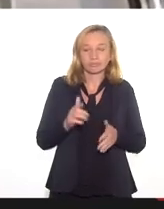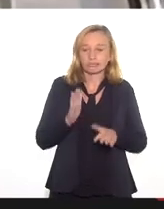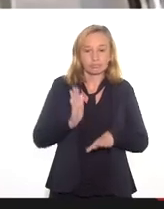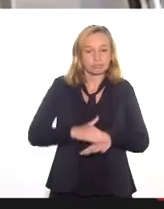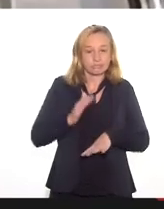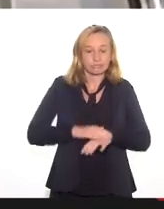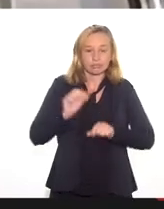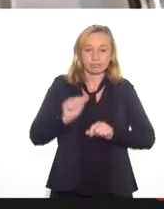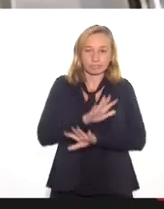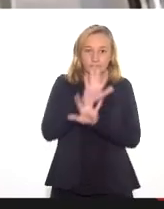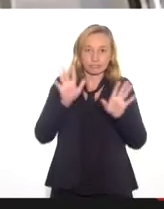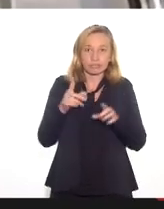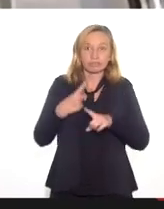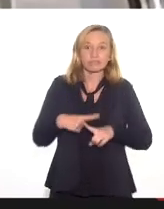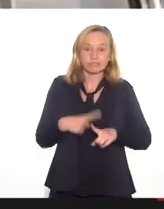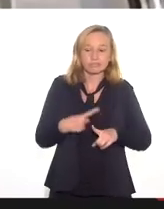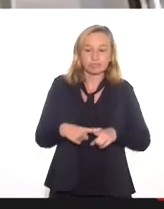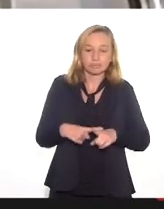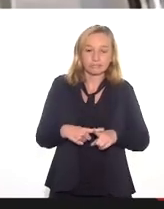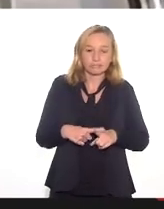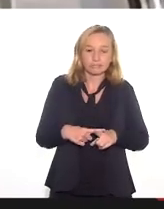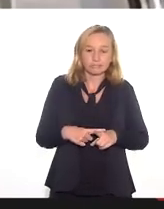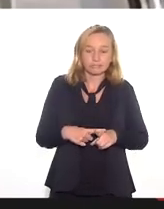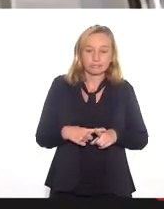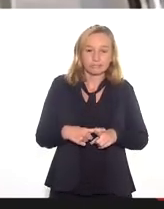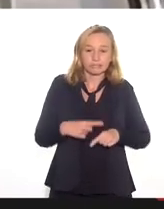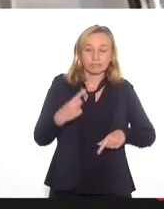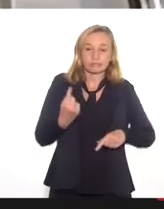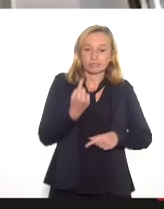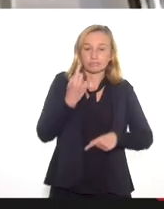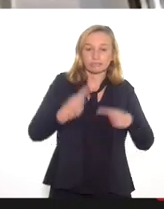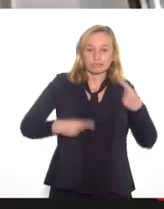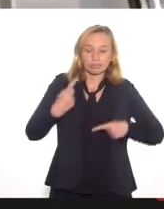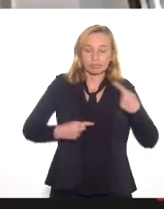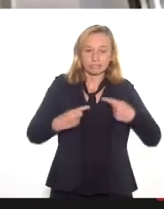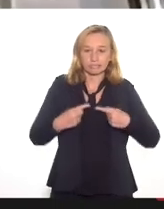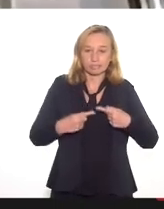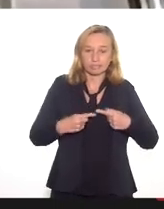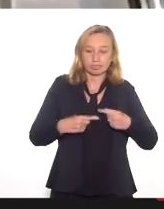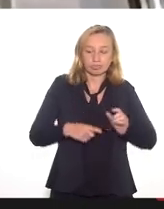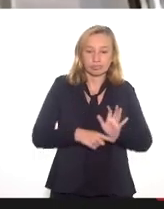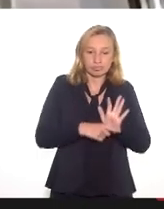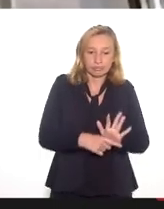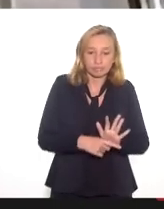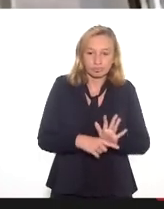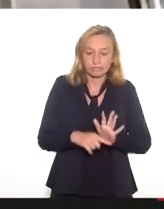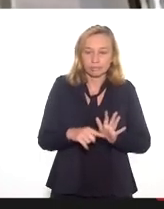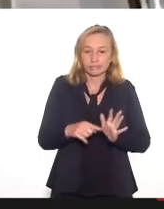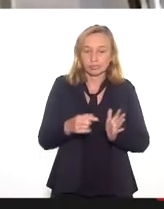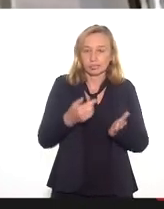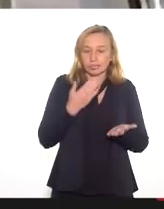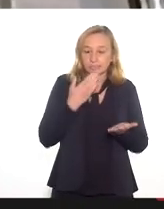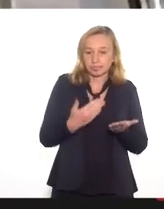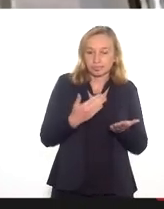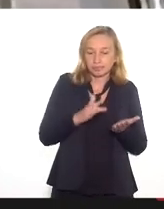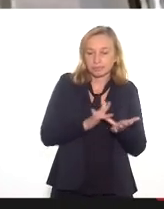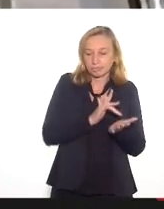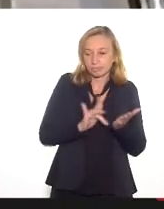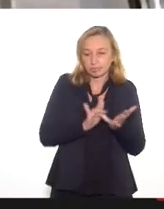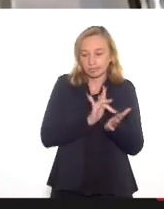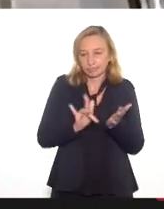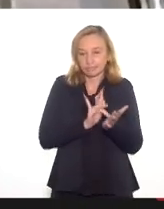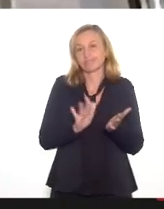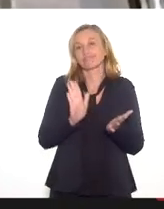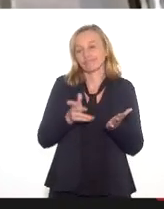mais claro porque sem uma política de assistência que exige o smartphone já diz